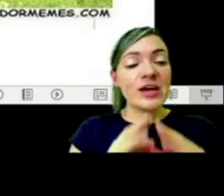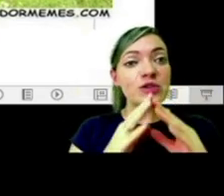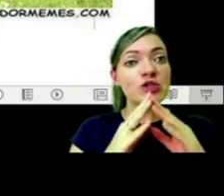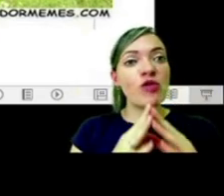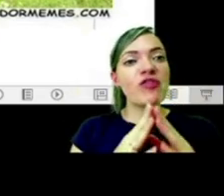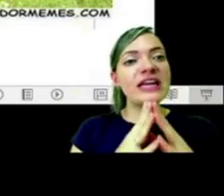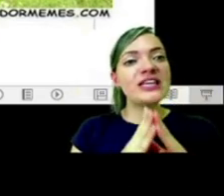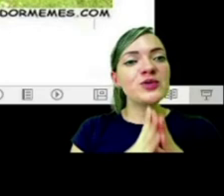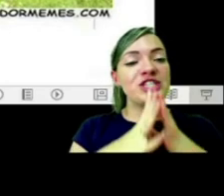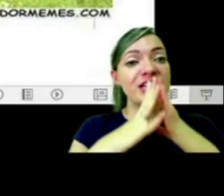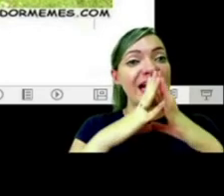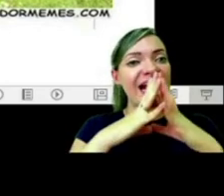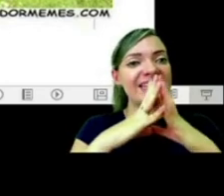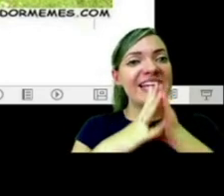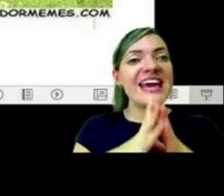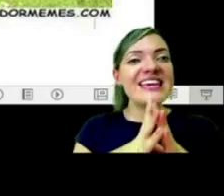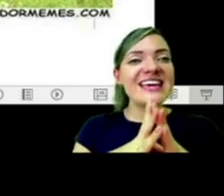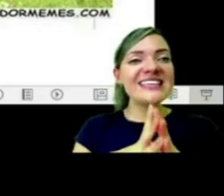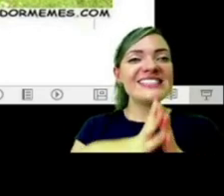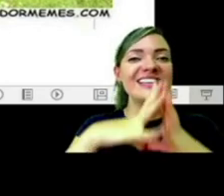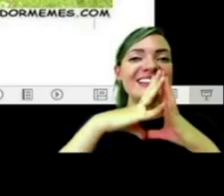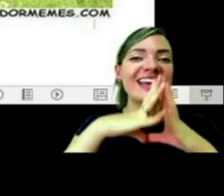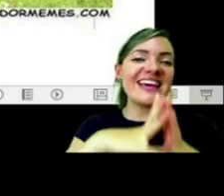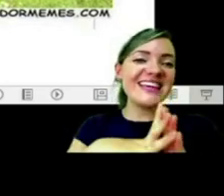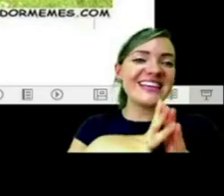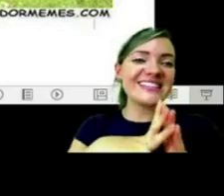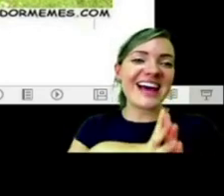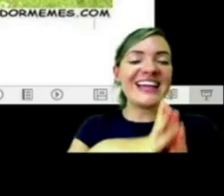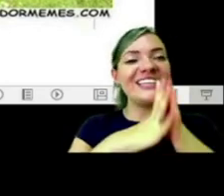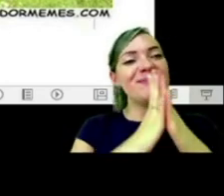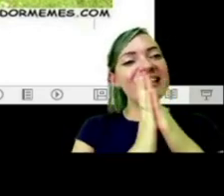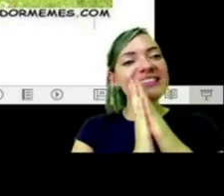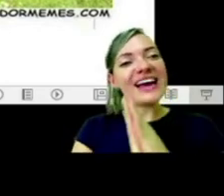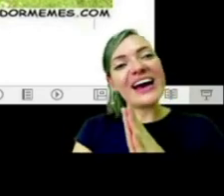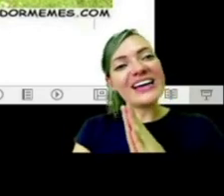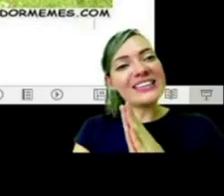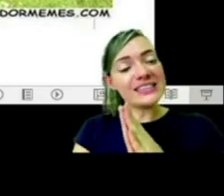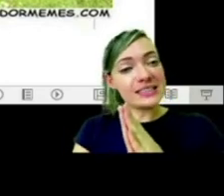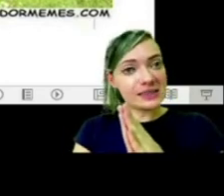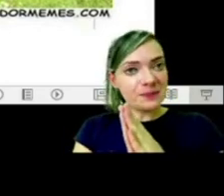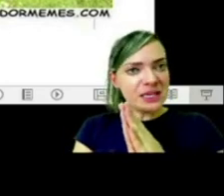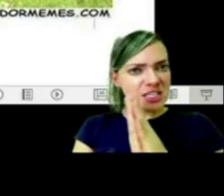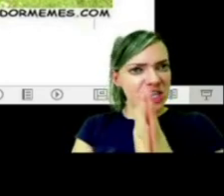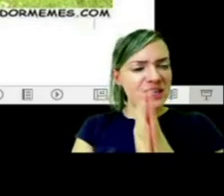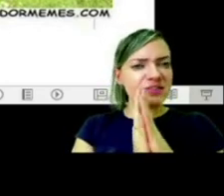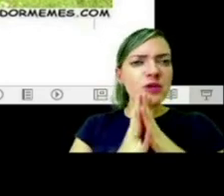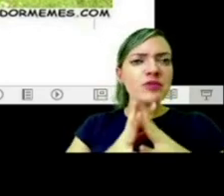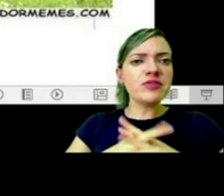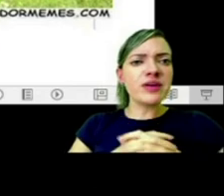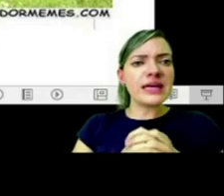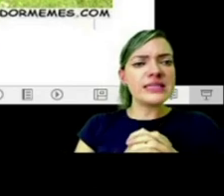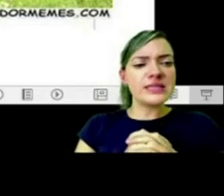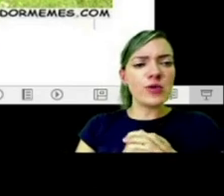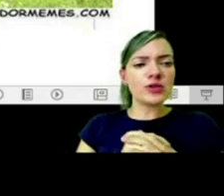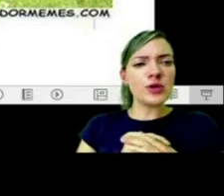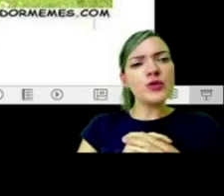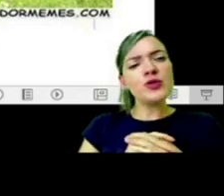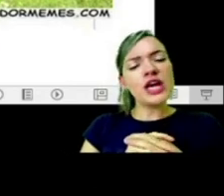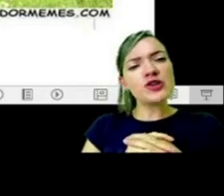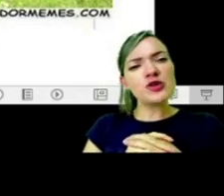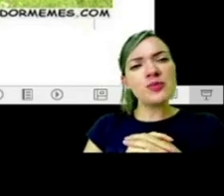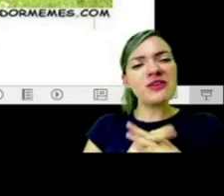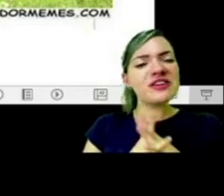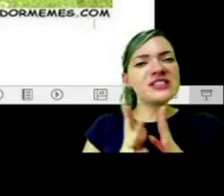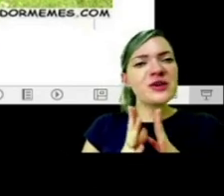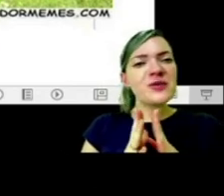alimentar. Eu estou falando de cadeias e teias alimentares. Você já deve ter ouvido falar desse